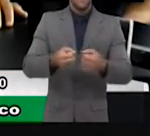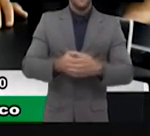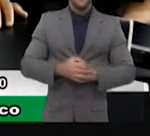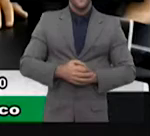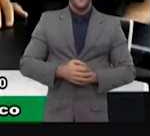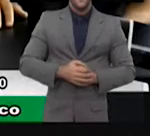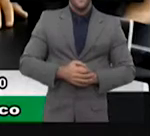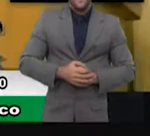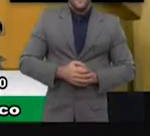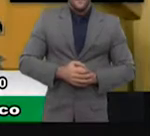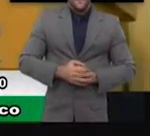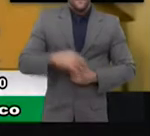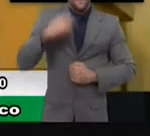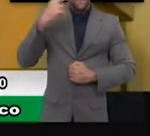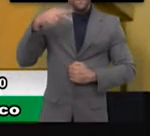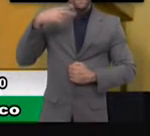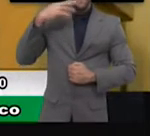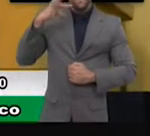O vereador Tonioro